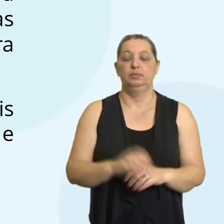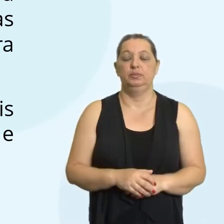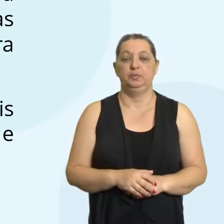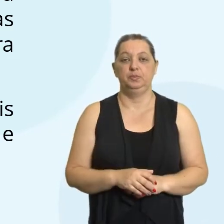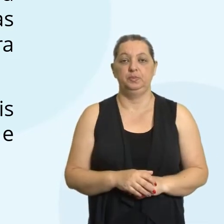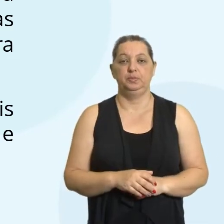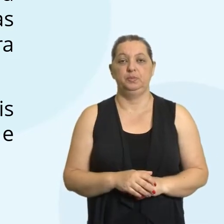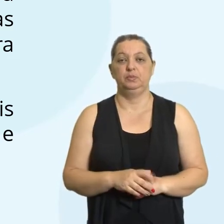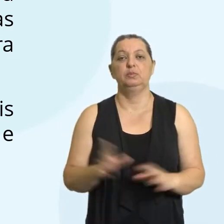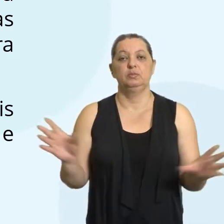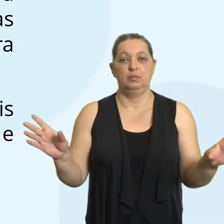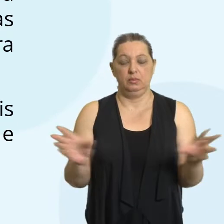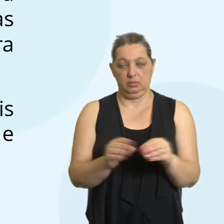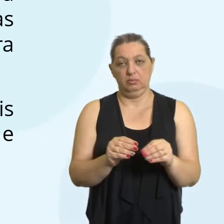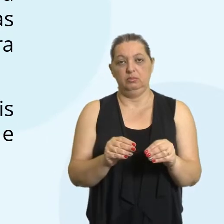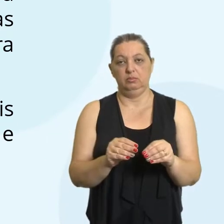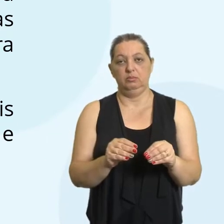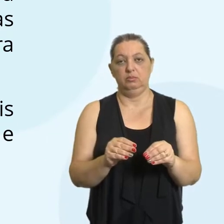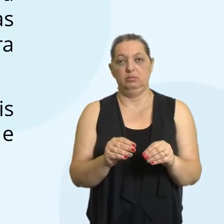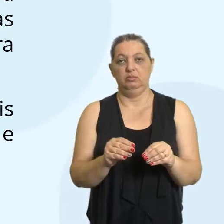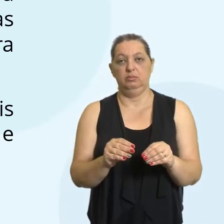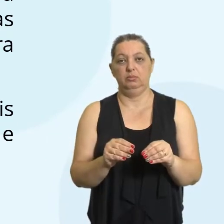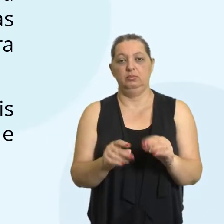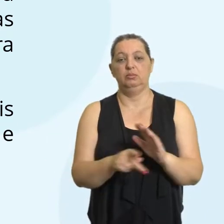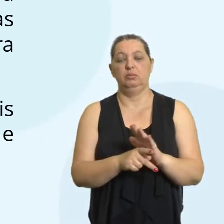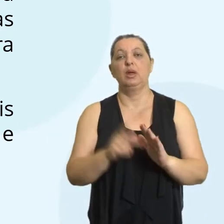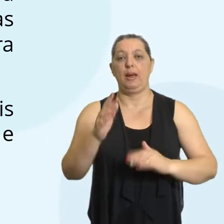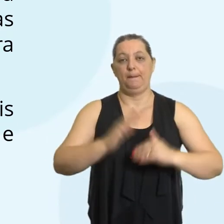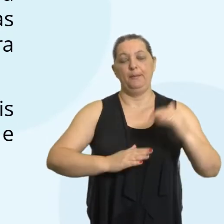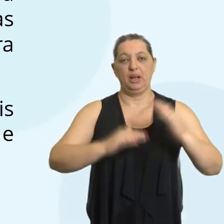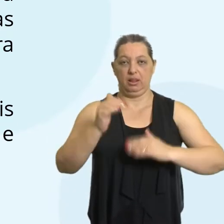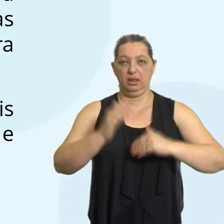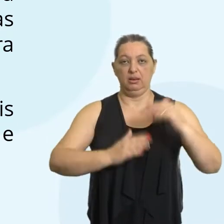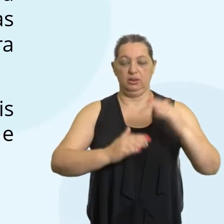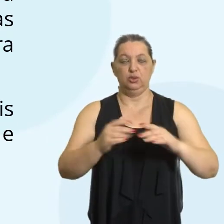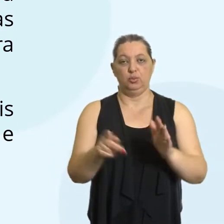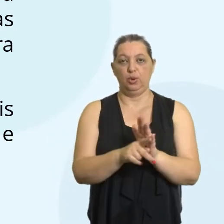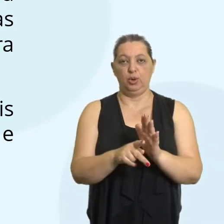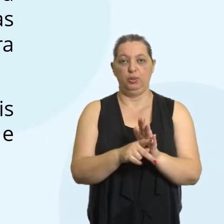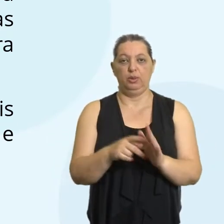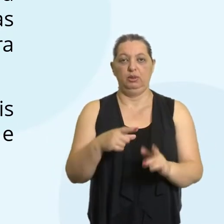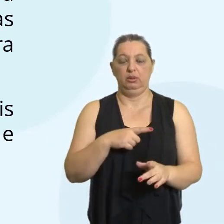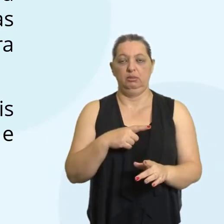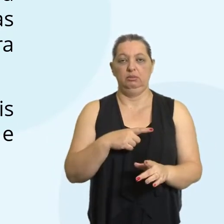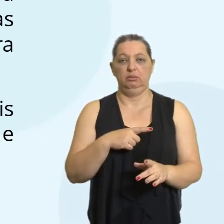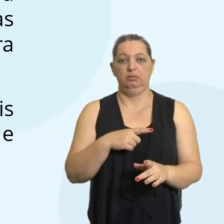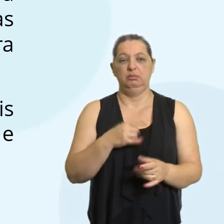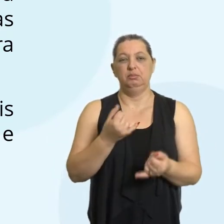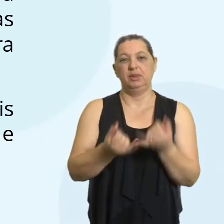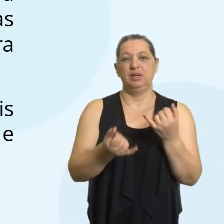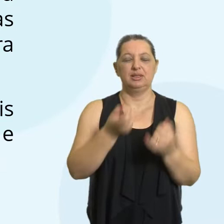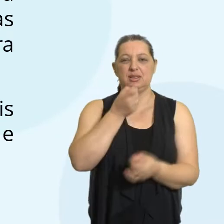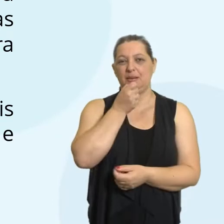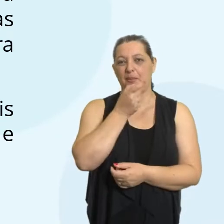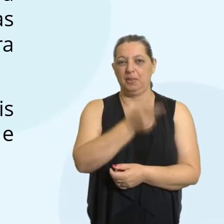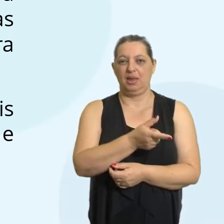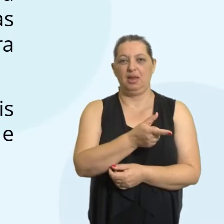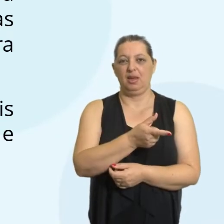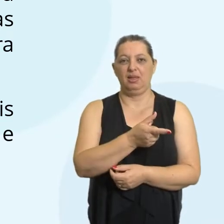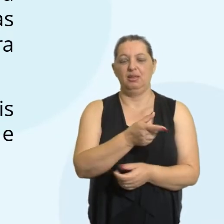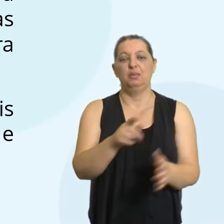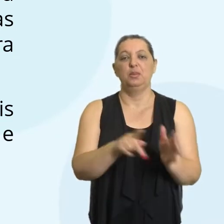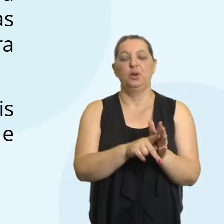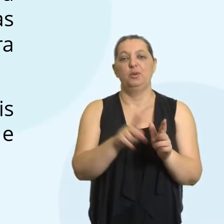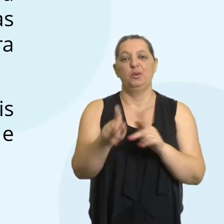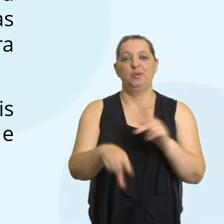basicamente o resumo dessa dessa dessa grande habilidade Aí a gente faz na piada com os portugueses